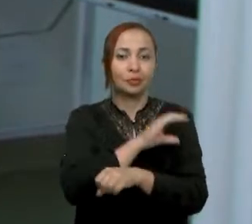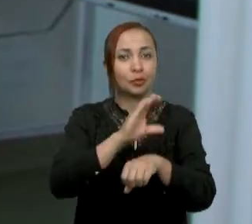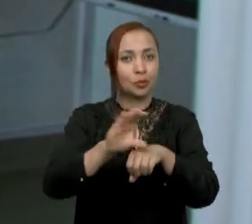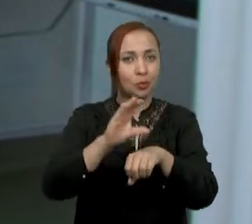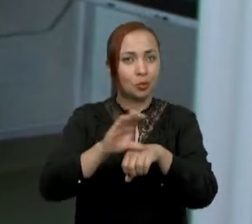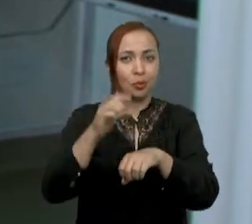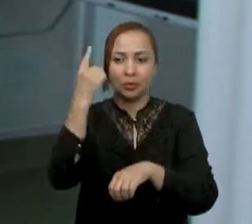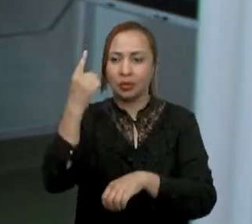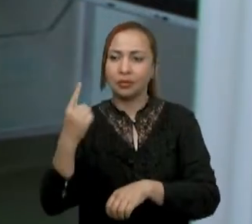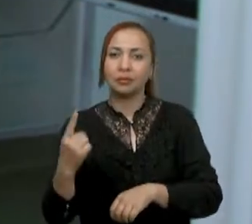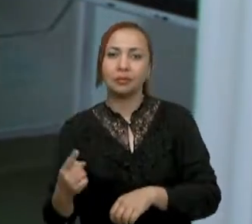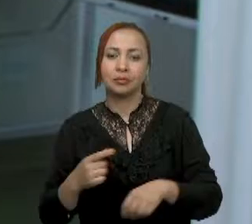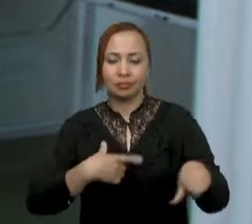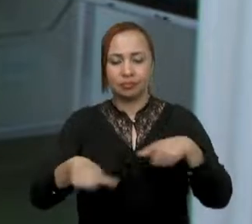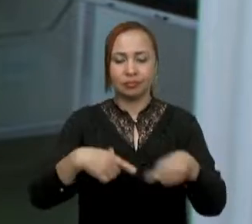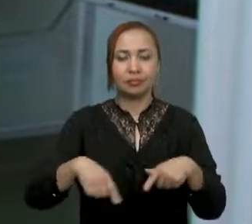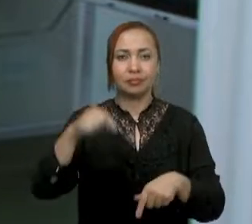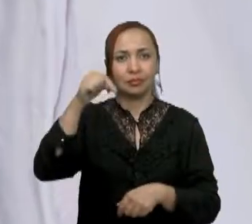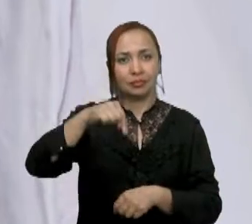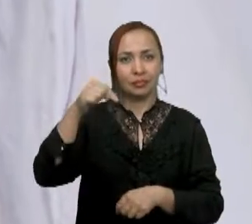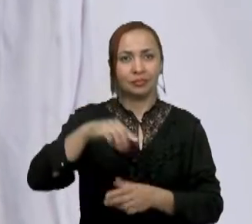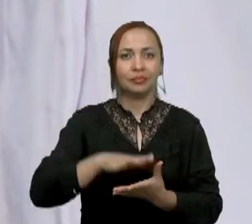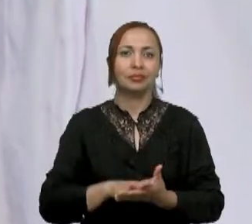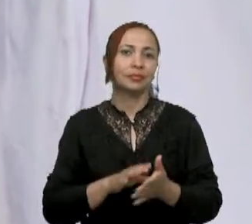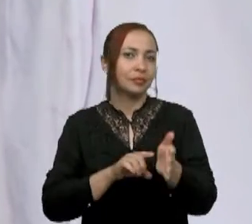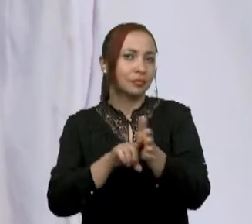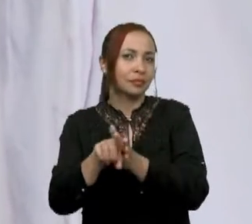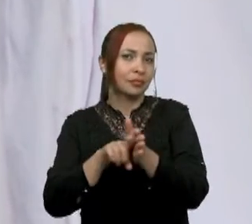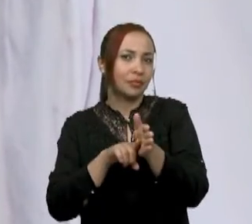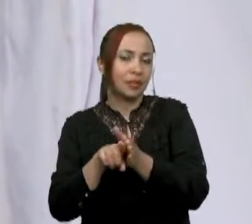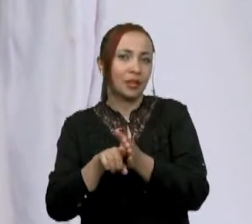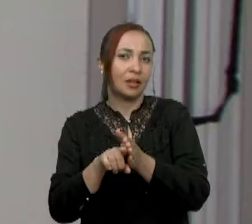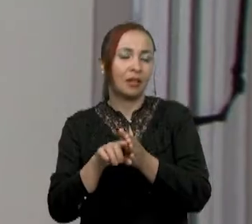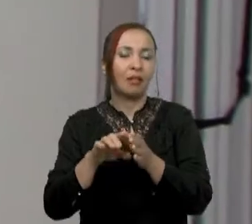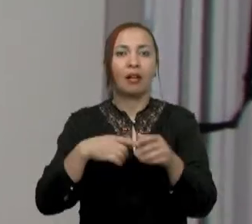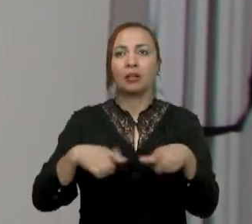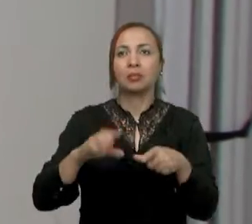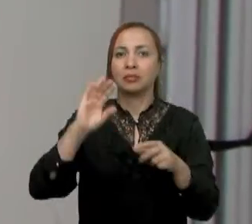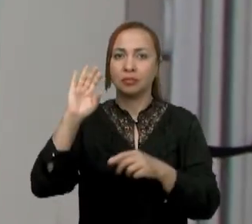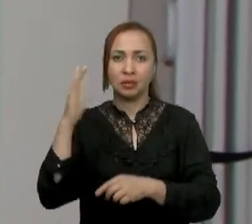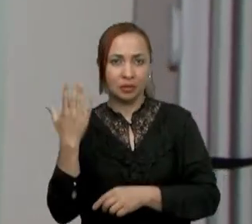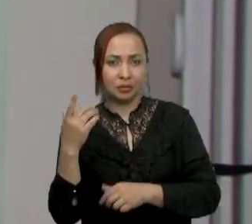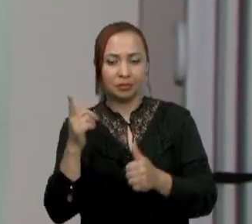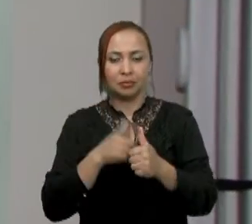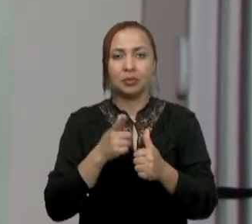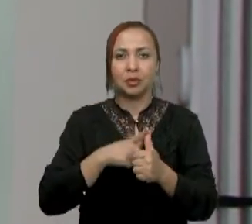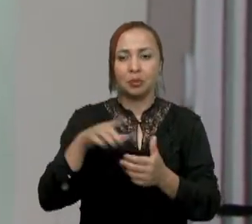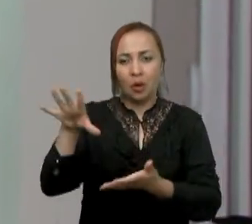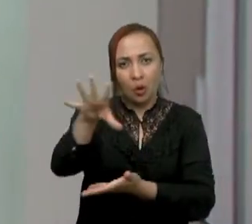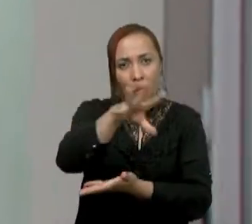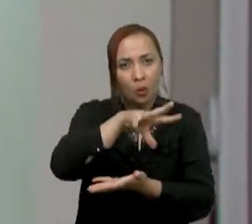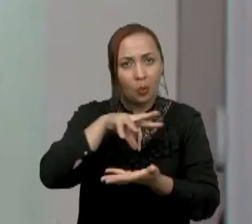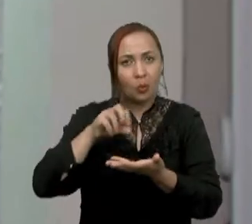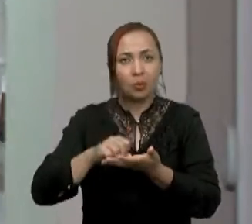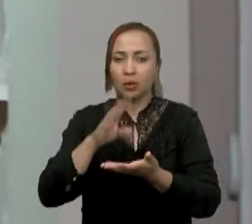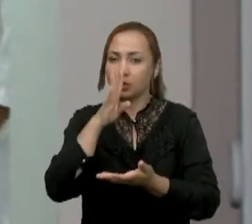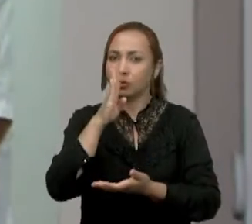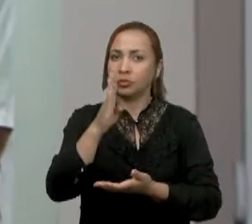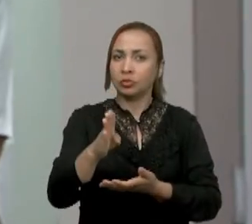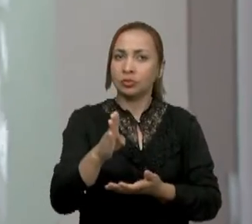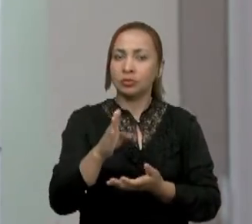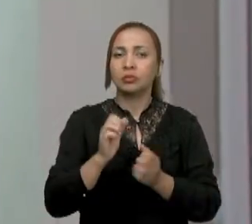dos desses cursos para atuarem aqui e a pesquisa vai funcionar de duas formas primeiro coleta direta